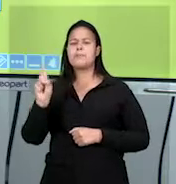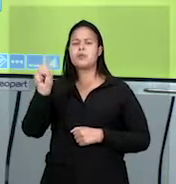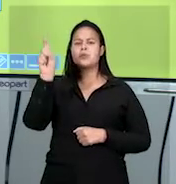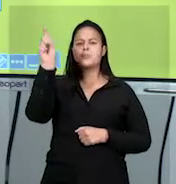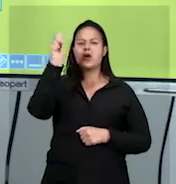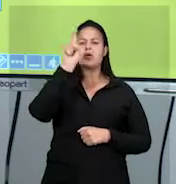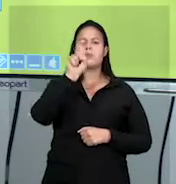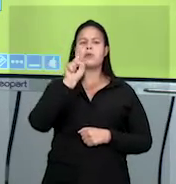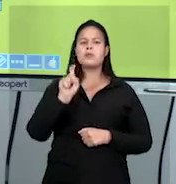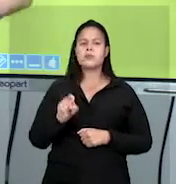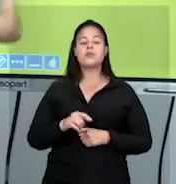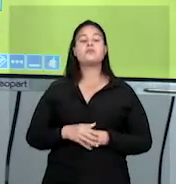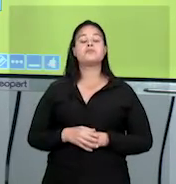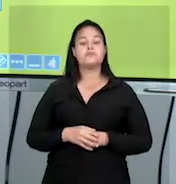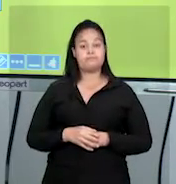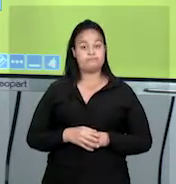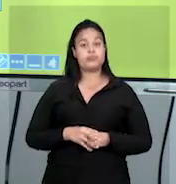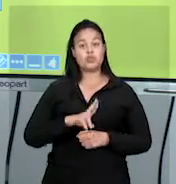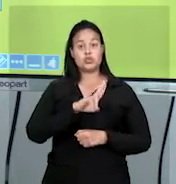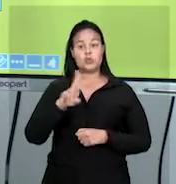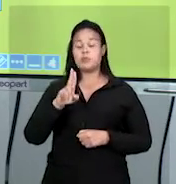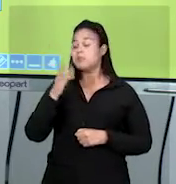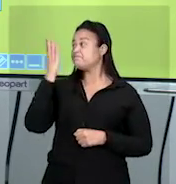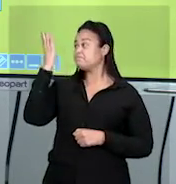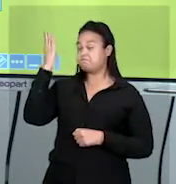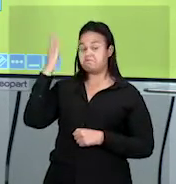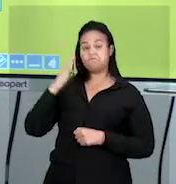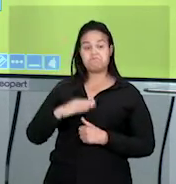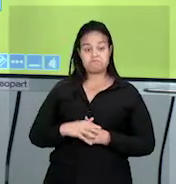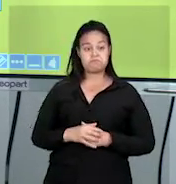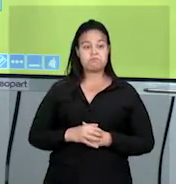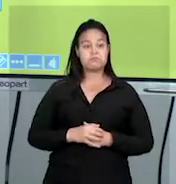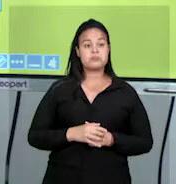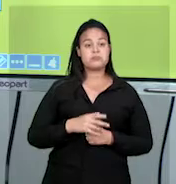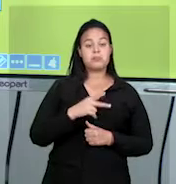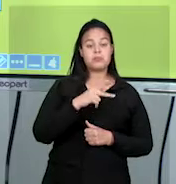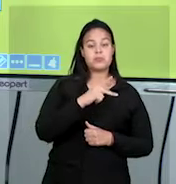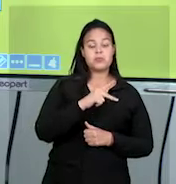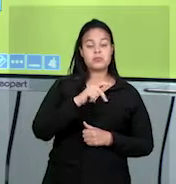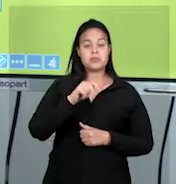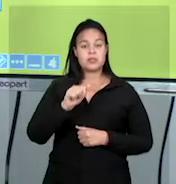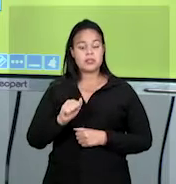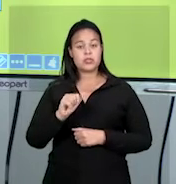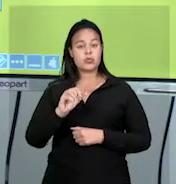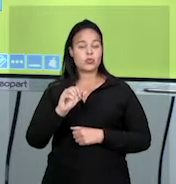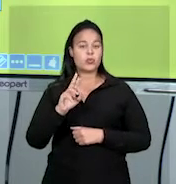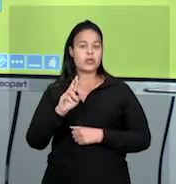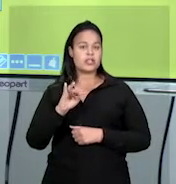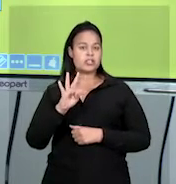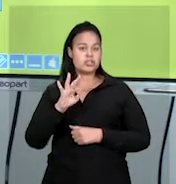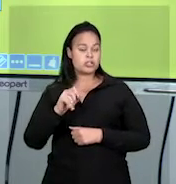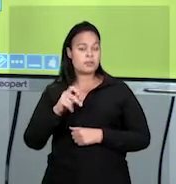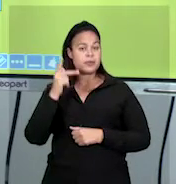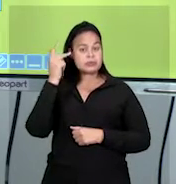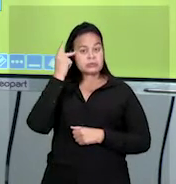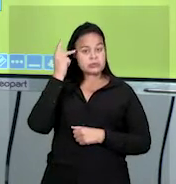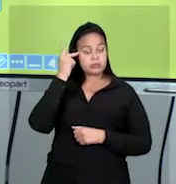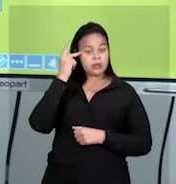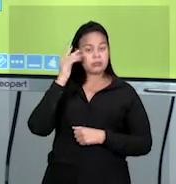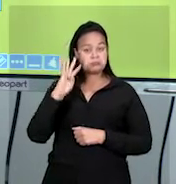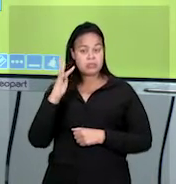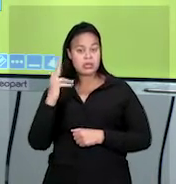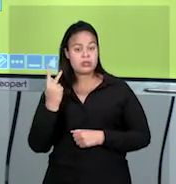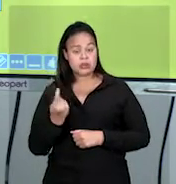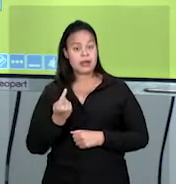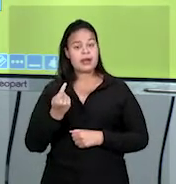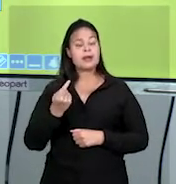mapa de símbolos pontuais. Porto Alegre é um ponto, Curitiba é outro ponto, São Paulo outro ponto, BH outro